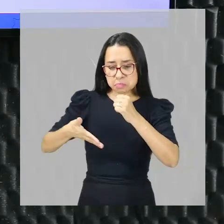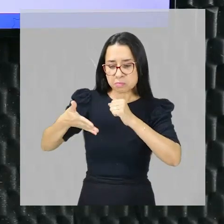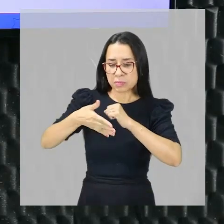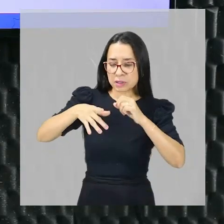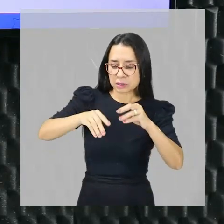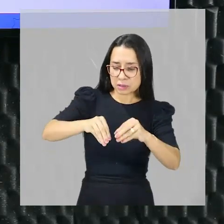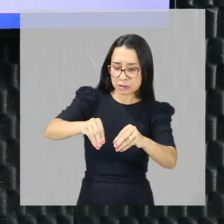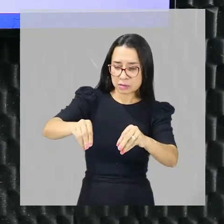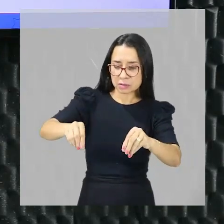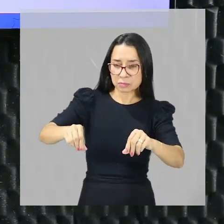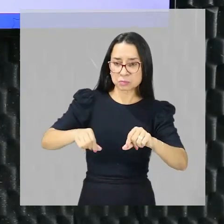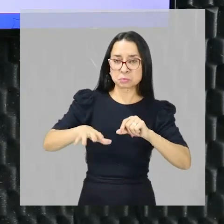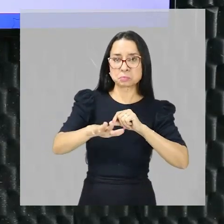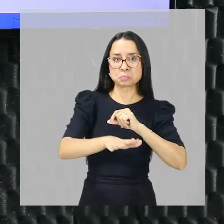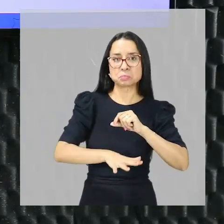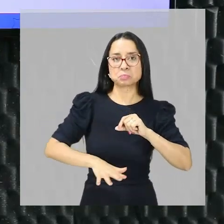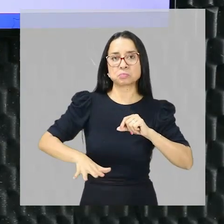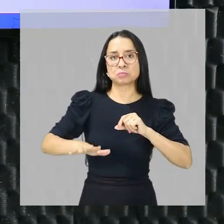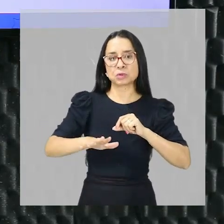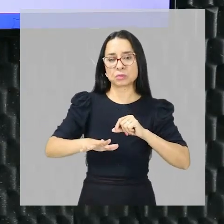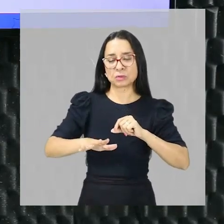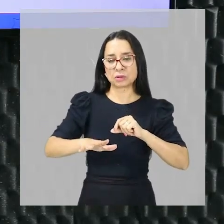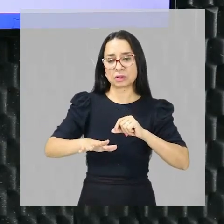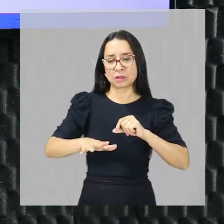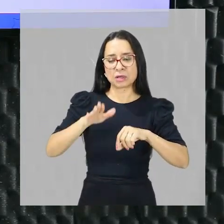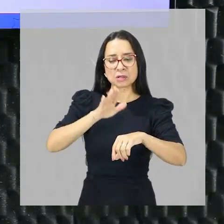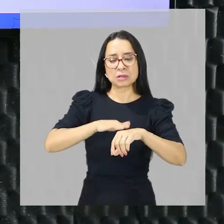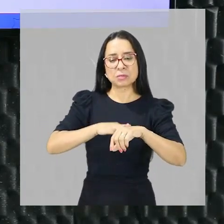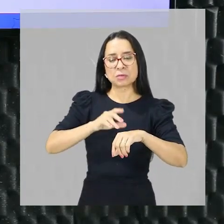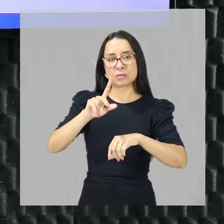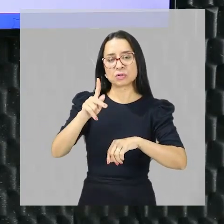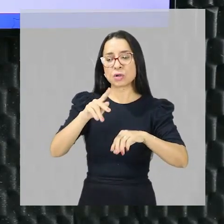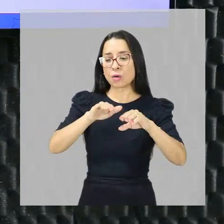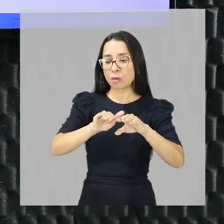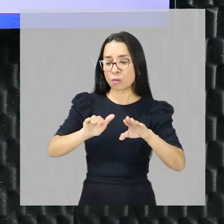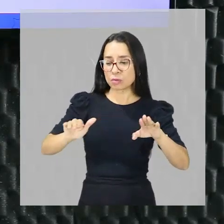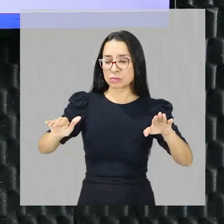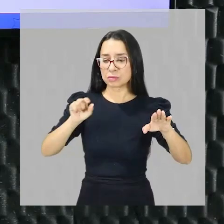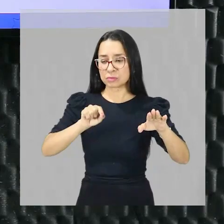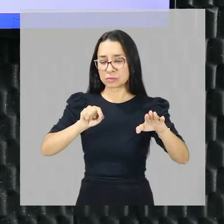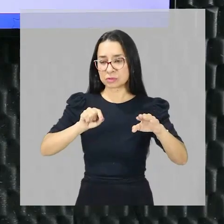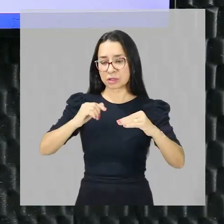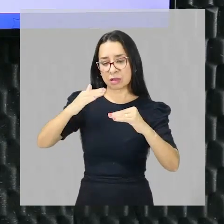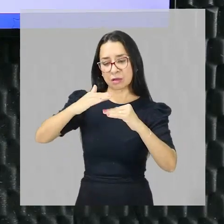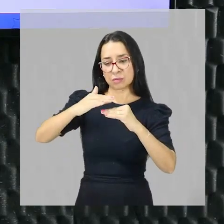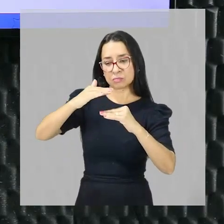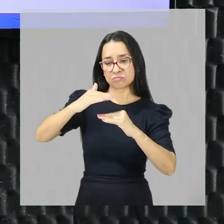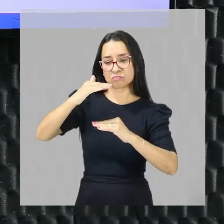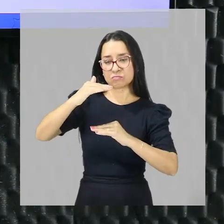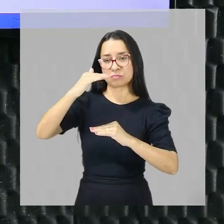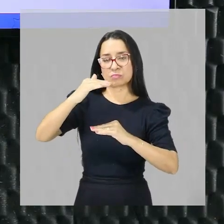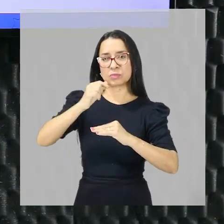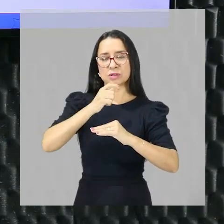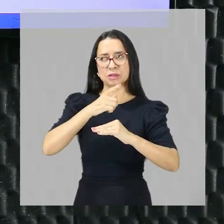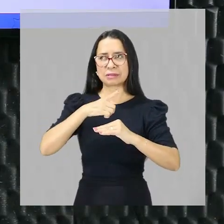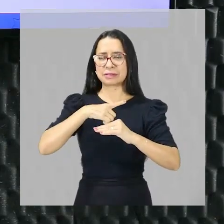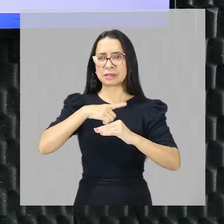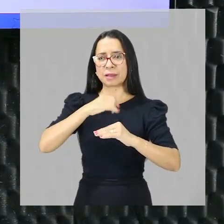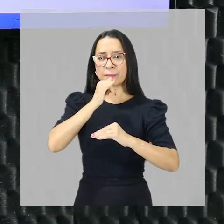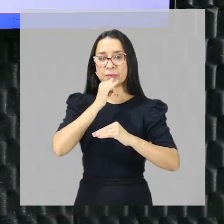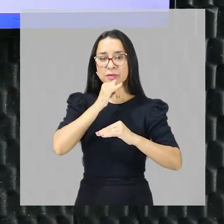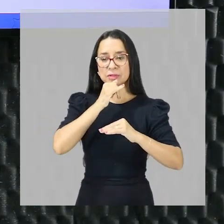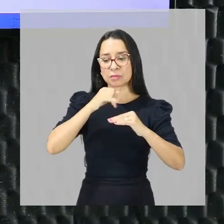Marcos? Quando a gente vai estudar os solos, nós chamamos horizontes, né? O solo ele vai ser dividido em camadas. Tu tem solos, por exemplo, onde a